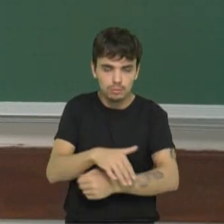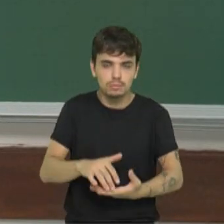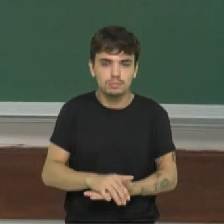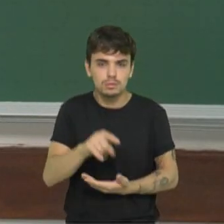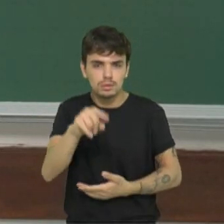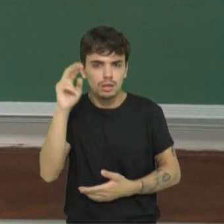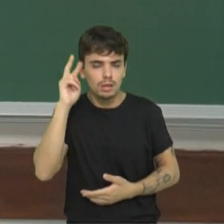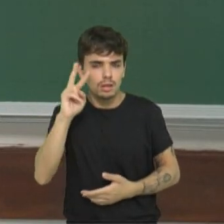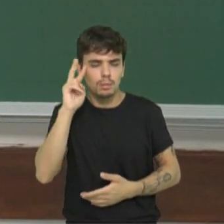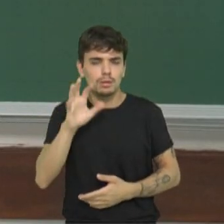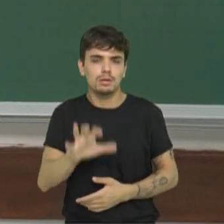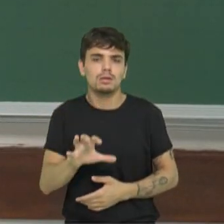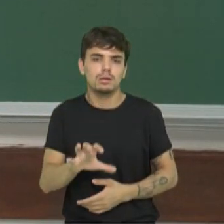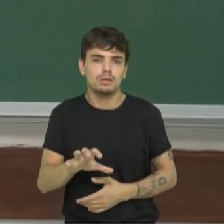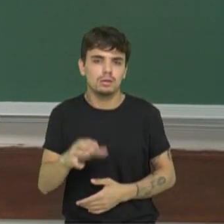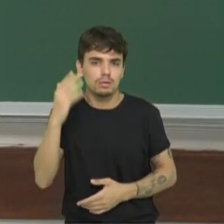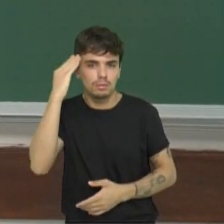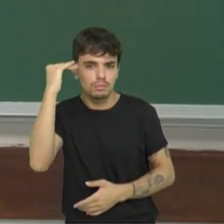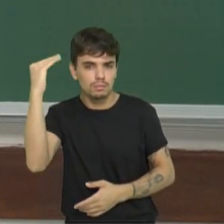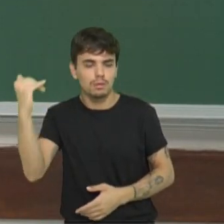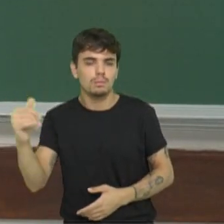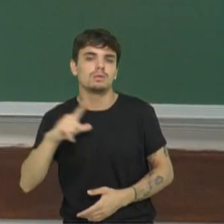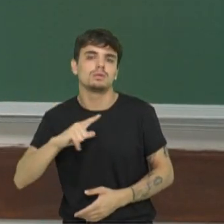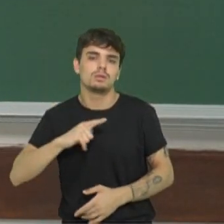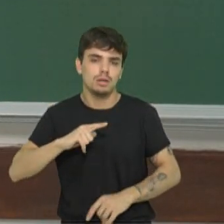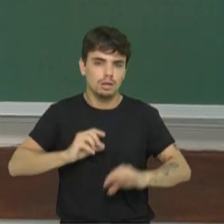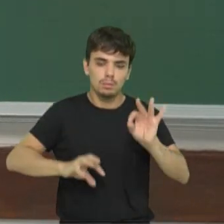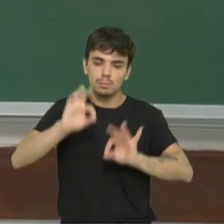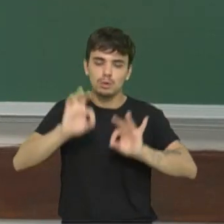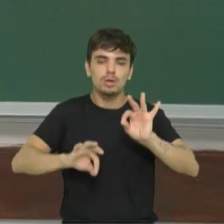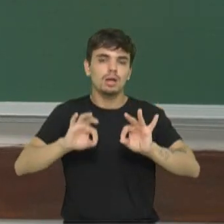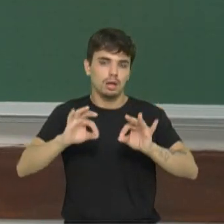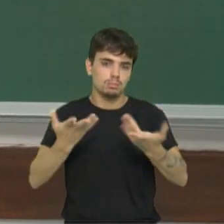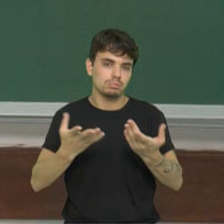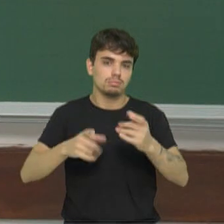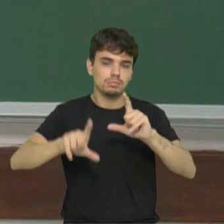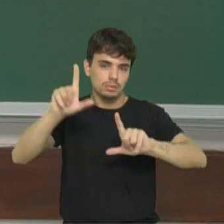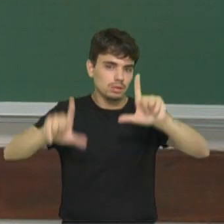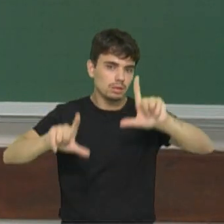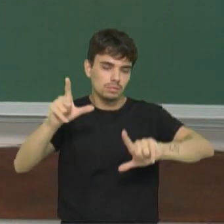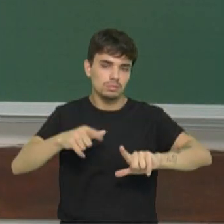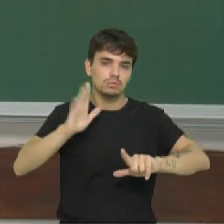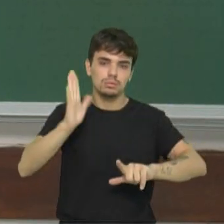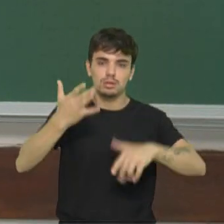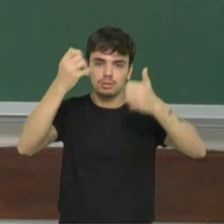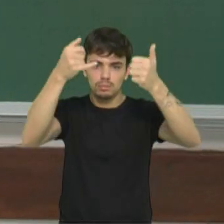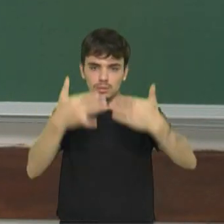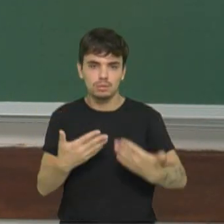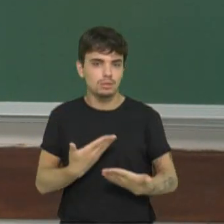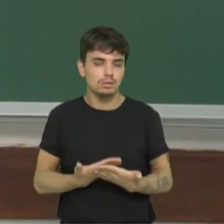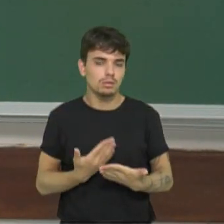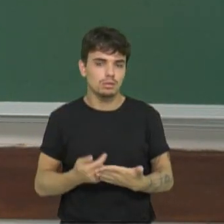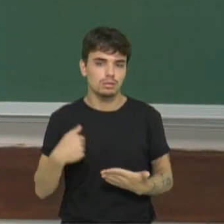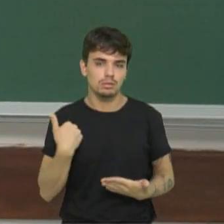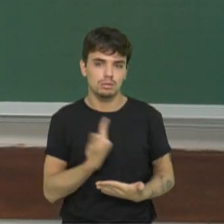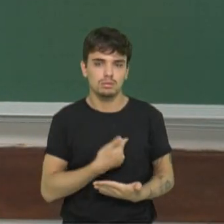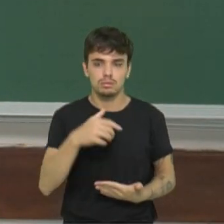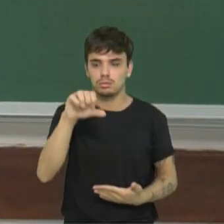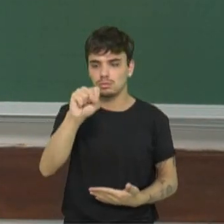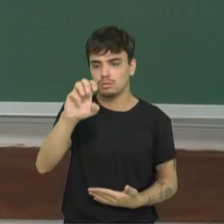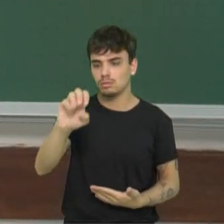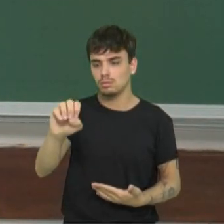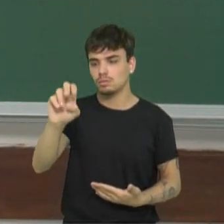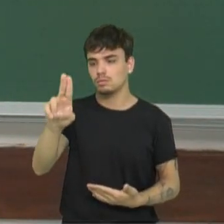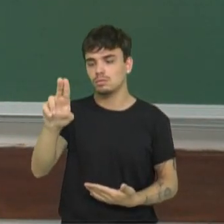Vocês lembram daquele famoso programa de TV? A gente já falou várias vezes nas nossas aulas, que era o Soul Train,